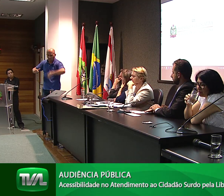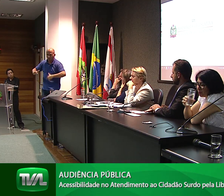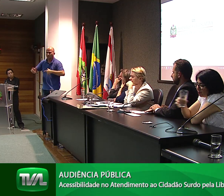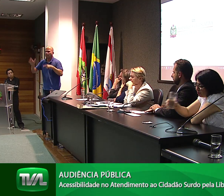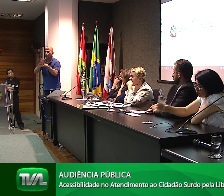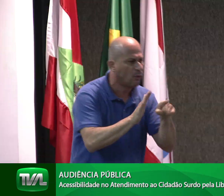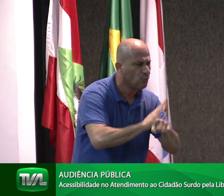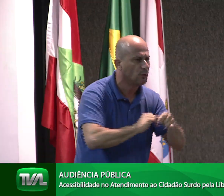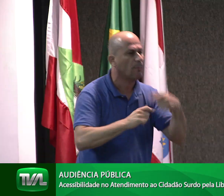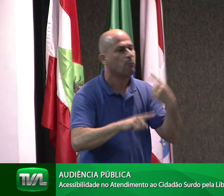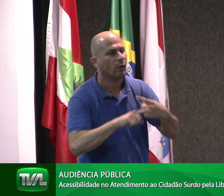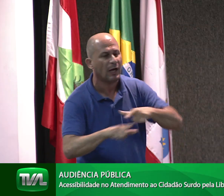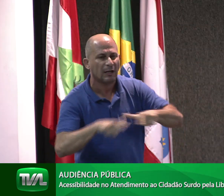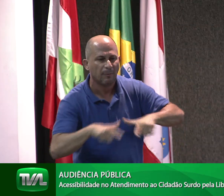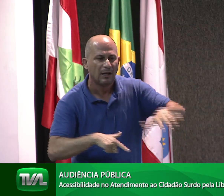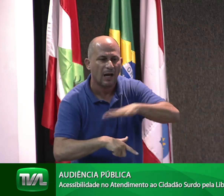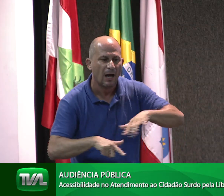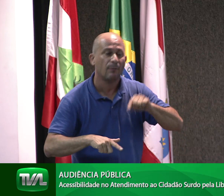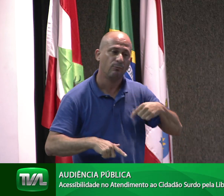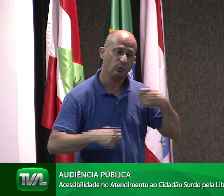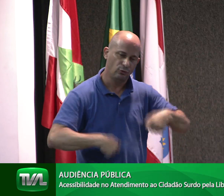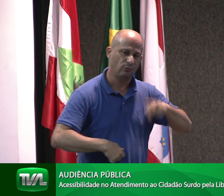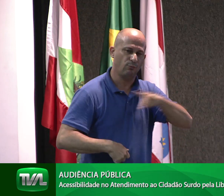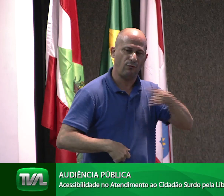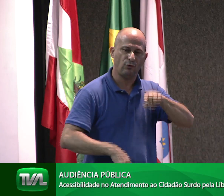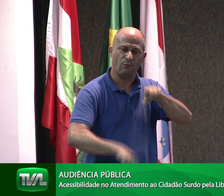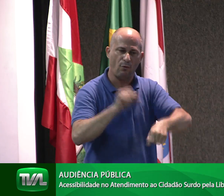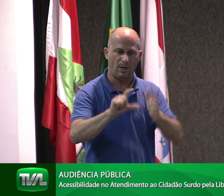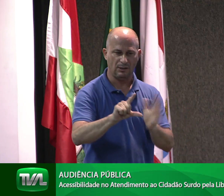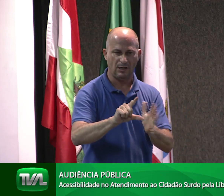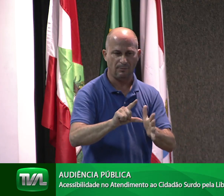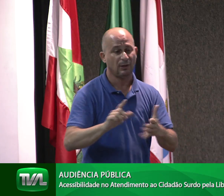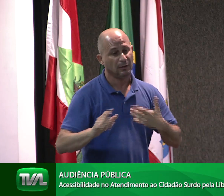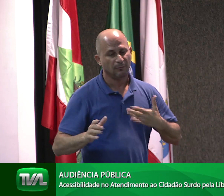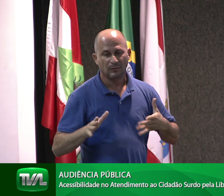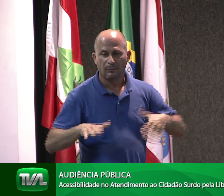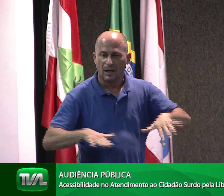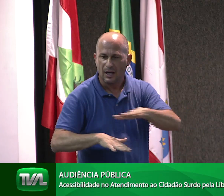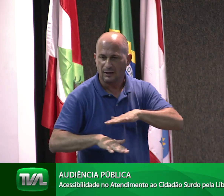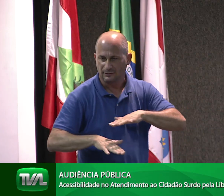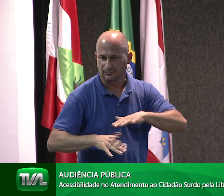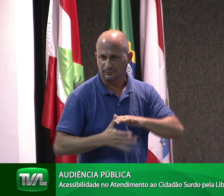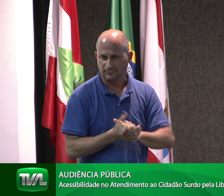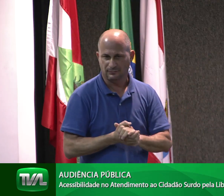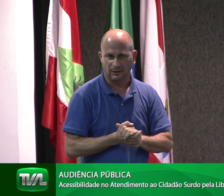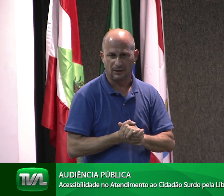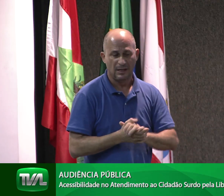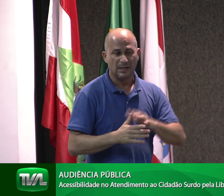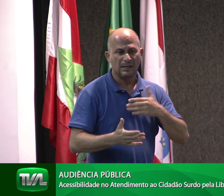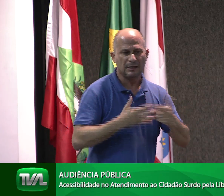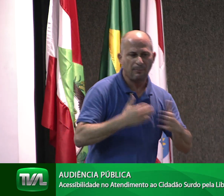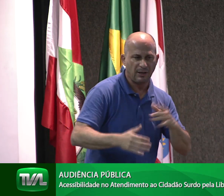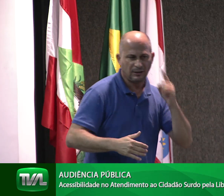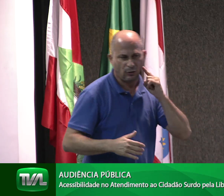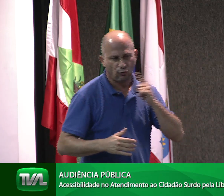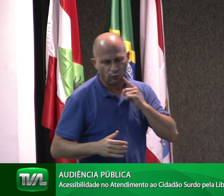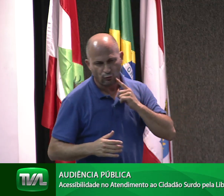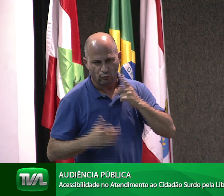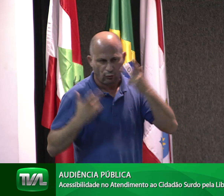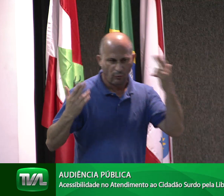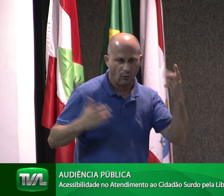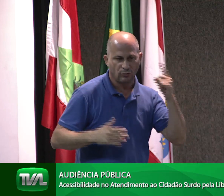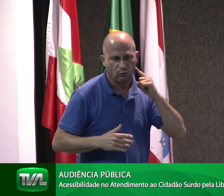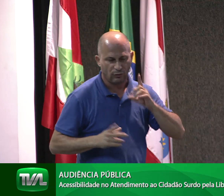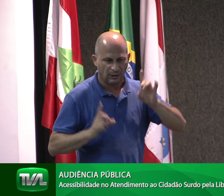última parte da avaliação, onde eles fazem uma entrevista, né, para ver em qual área eles vão nos colocar, e eu explico qual é a área que eu